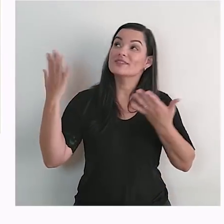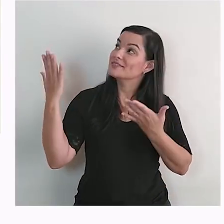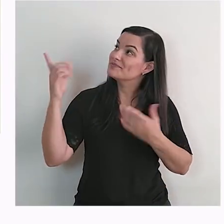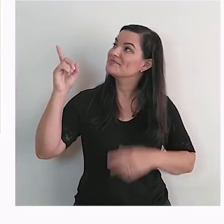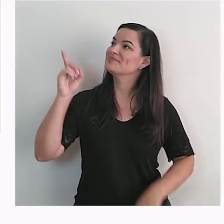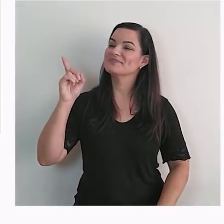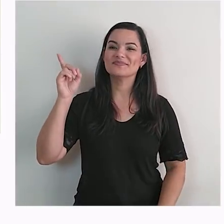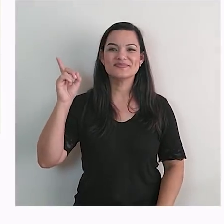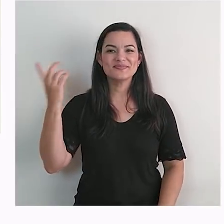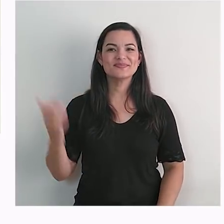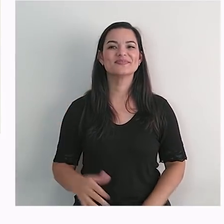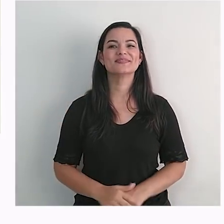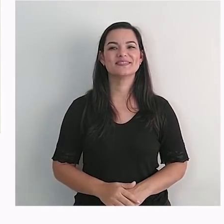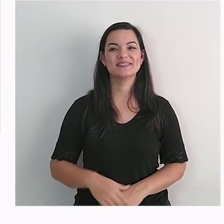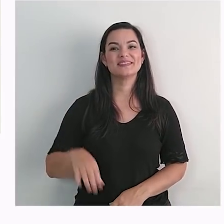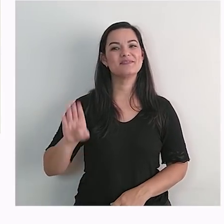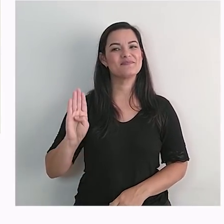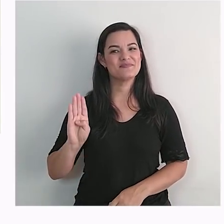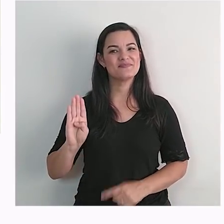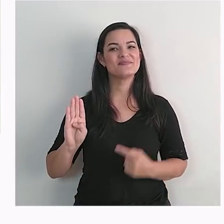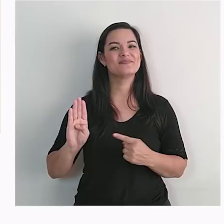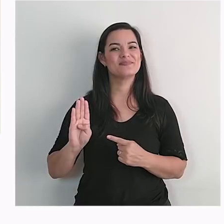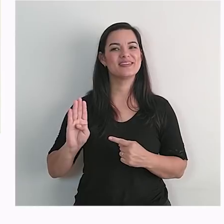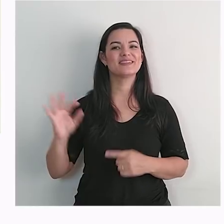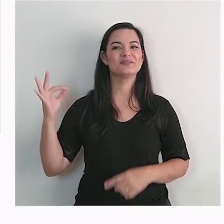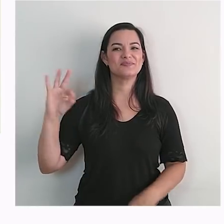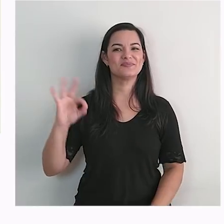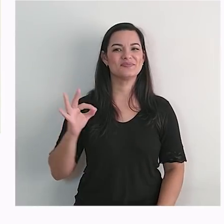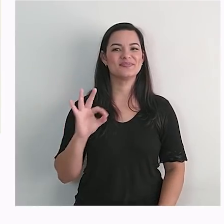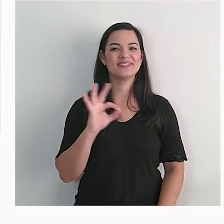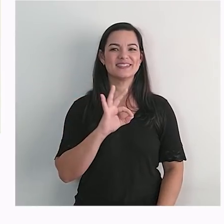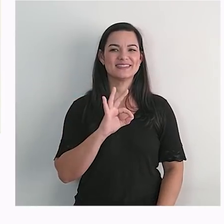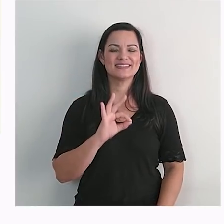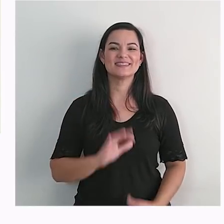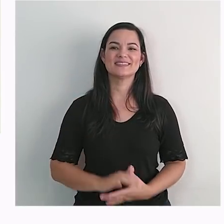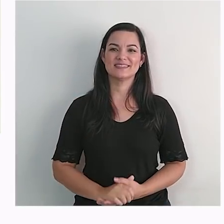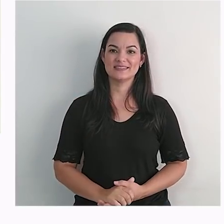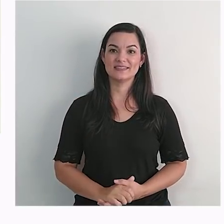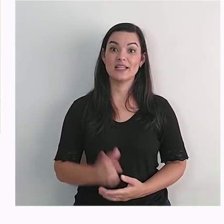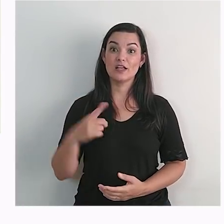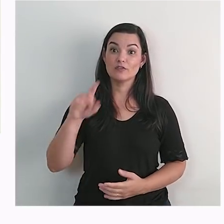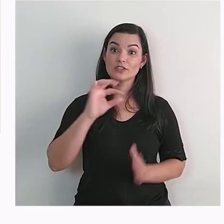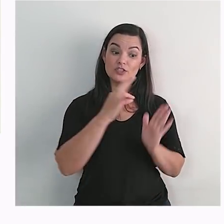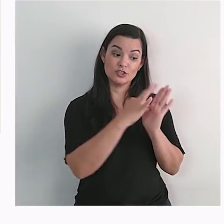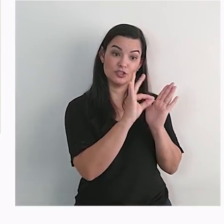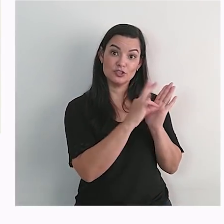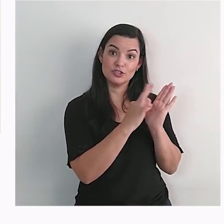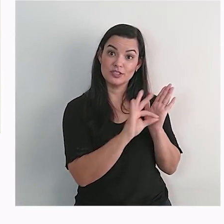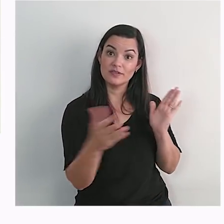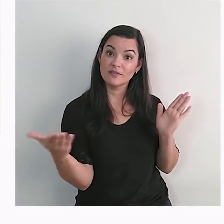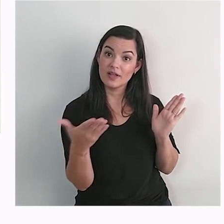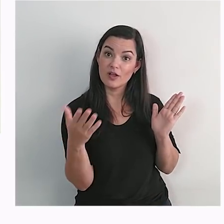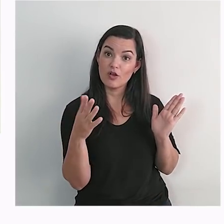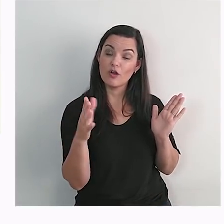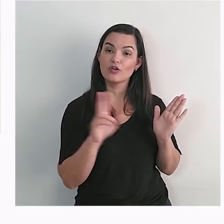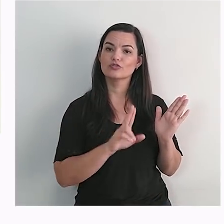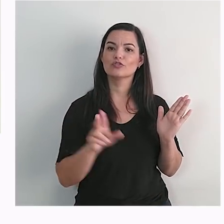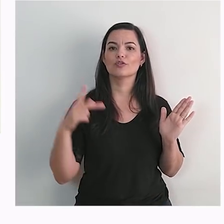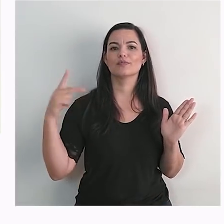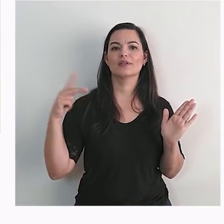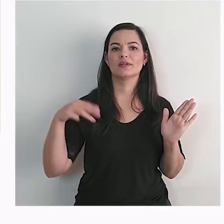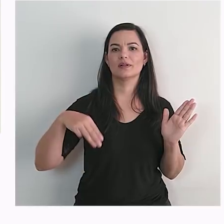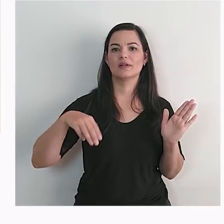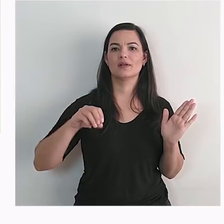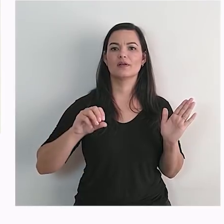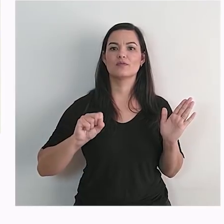Resposta na tela. Alternativa B, mosca. Vocês irão escrever a palavra